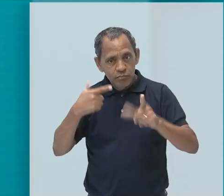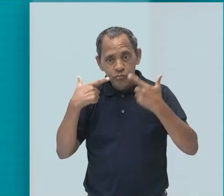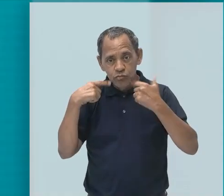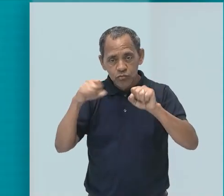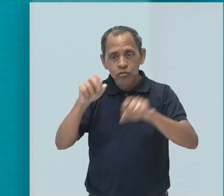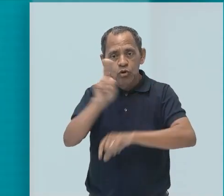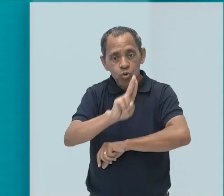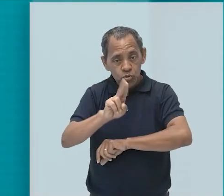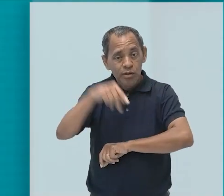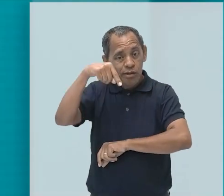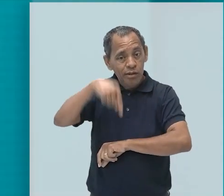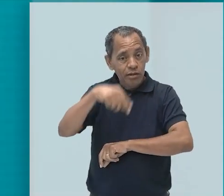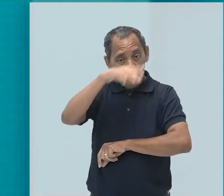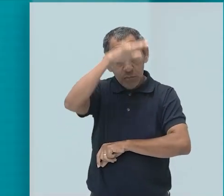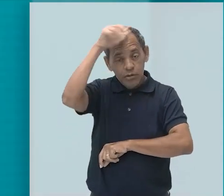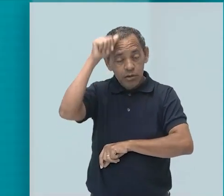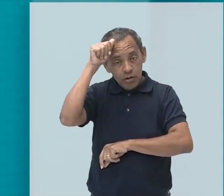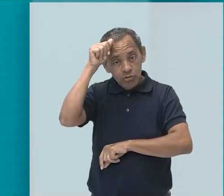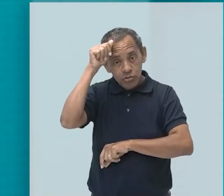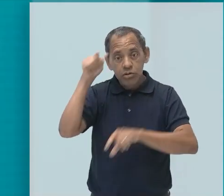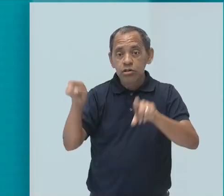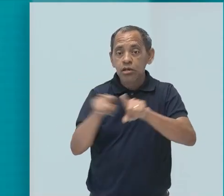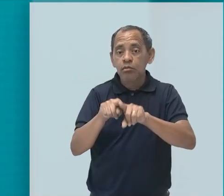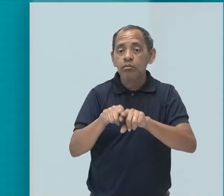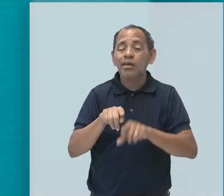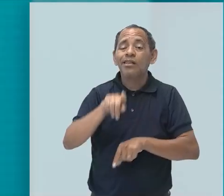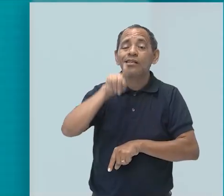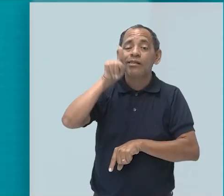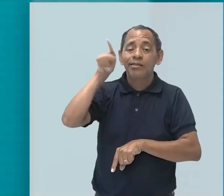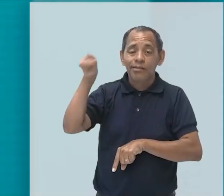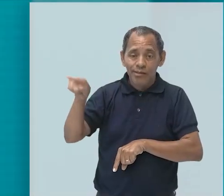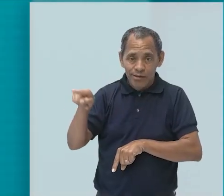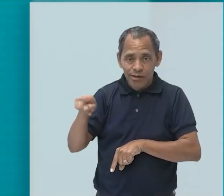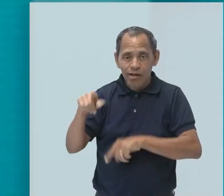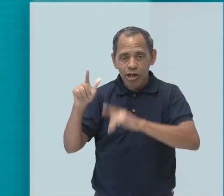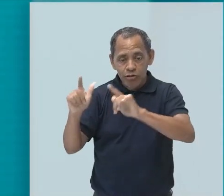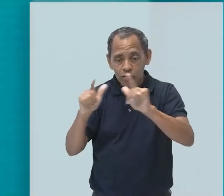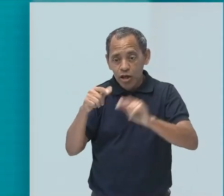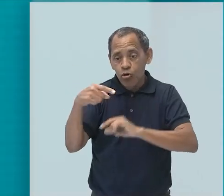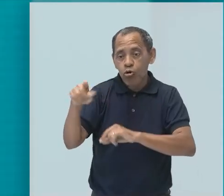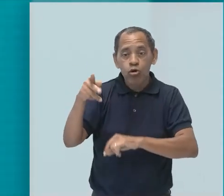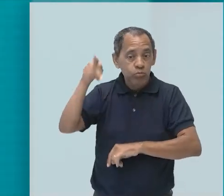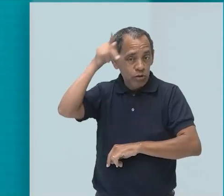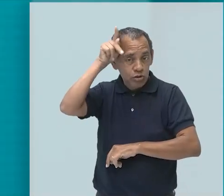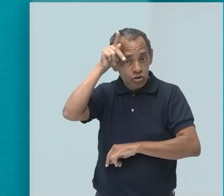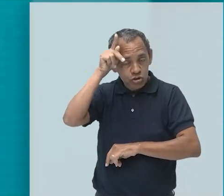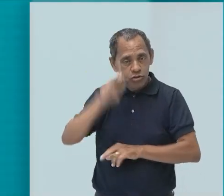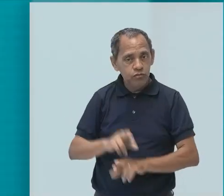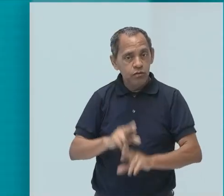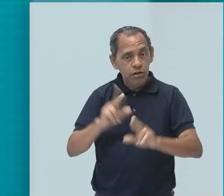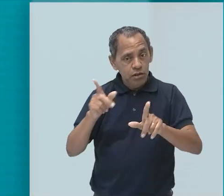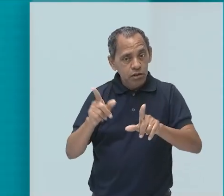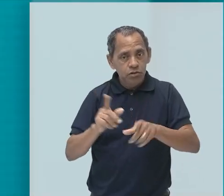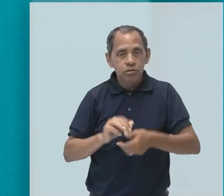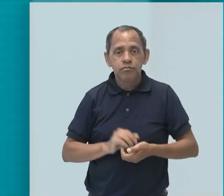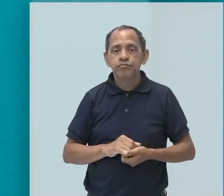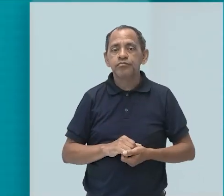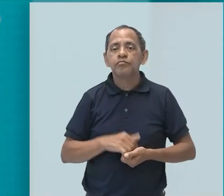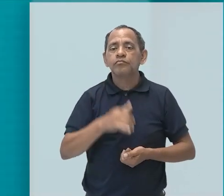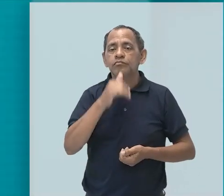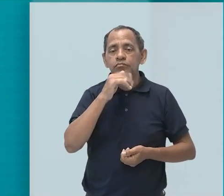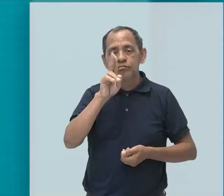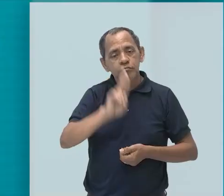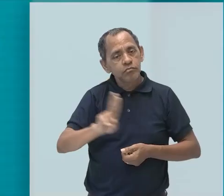em Manaus e a variação presente lá em Parintins, né? E este exemplo nós utilizamos